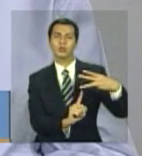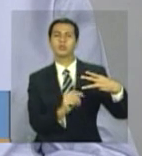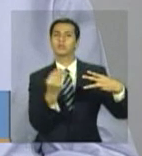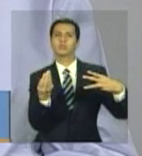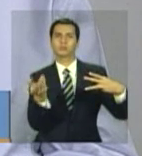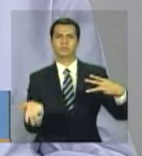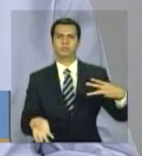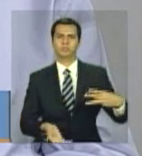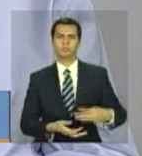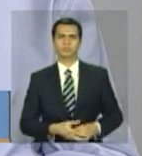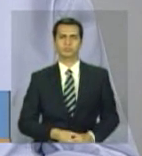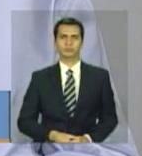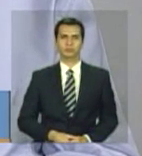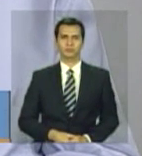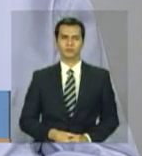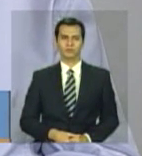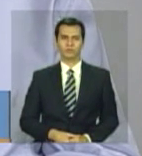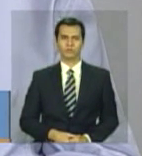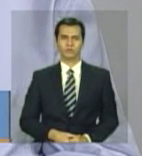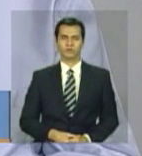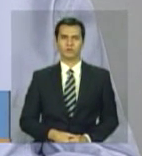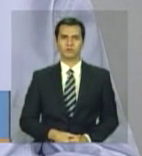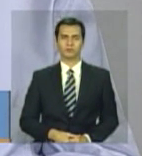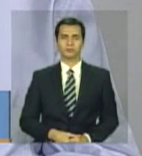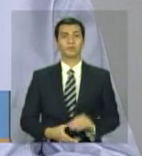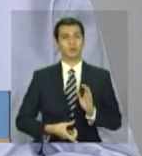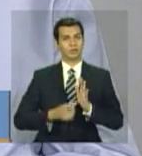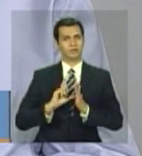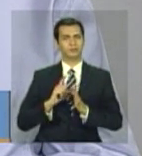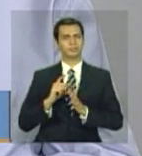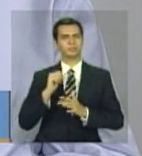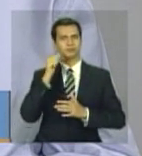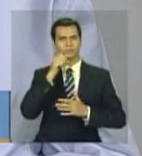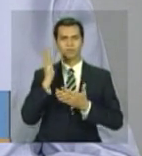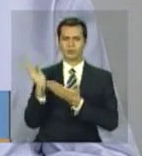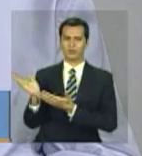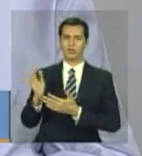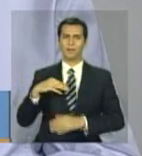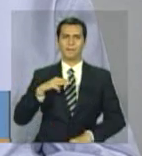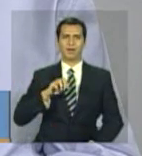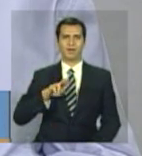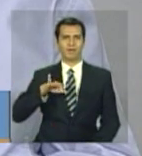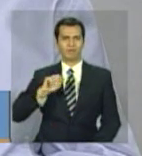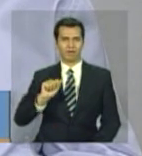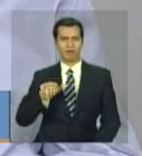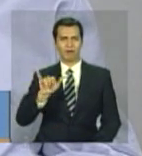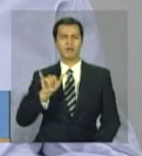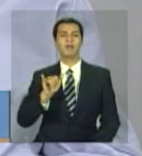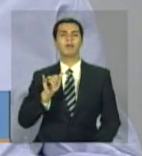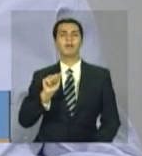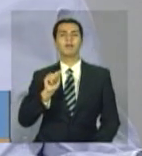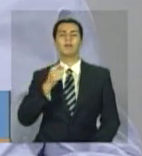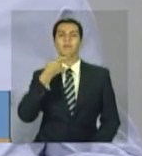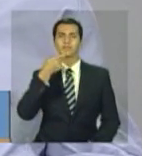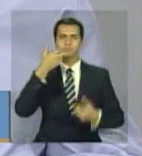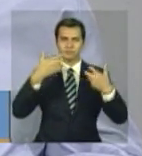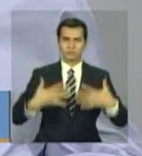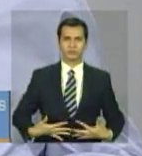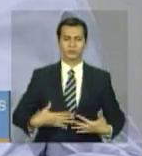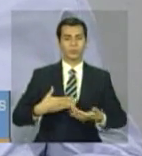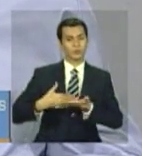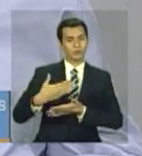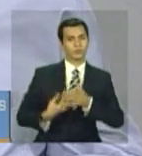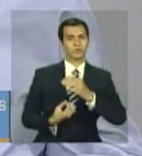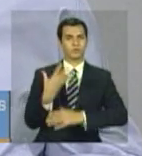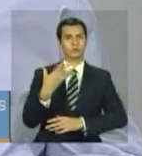dos equipamentos, né, como a Maia estava colocando, a partir de 2003, era muita análise de proposta dos municípios